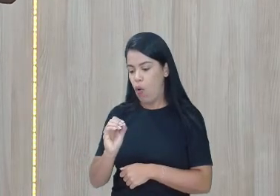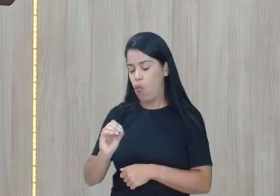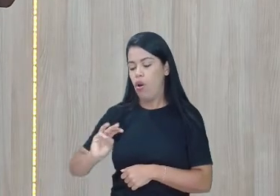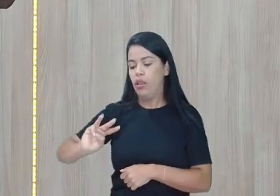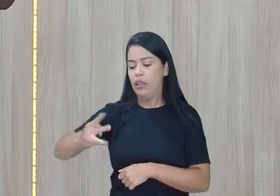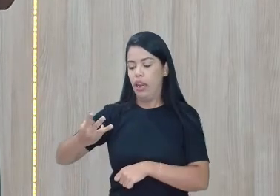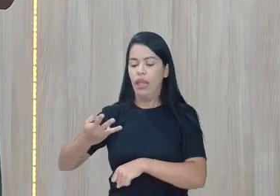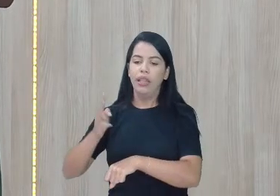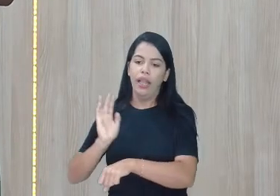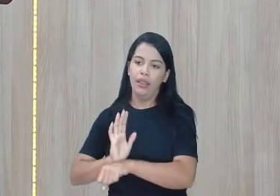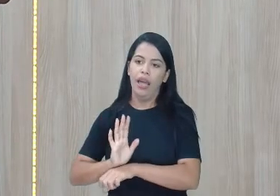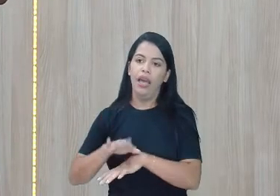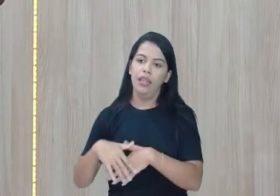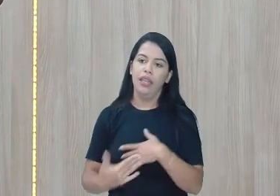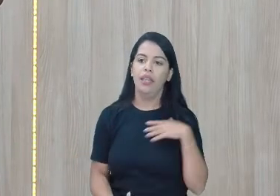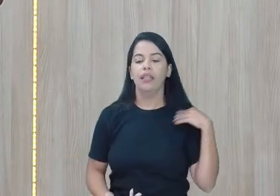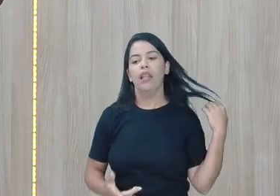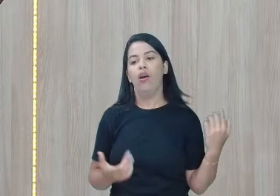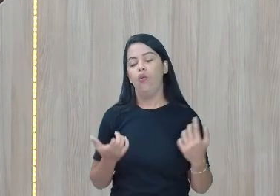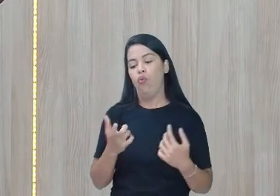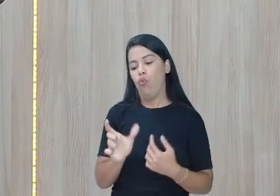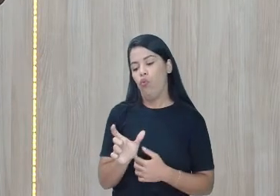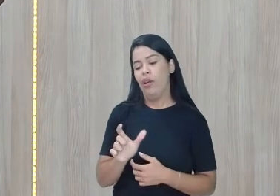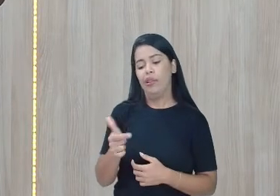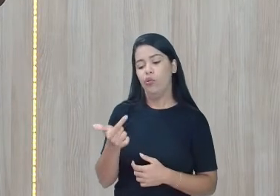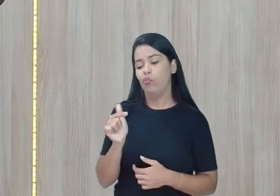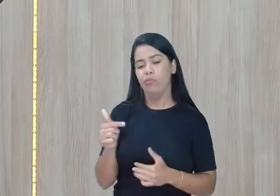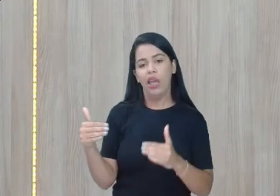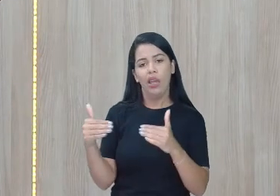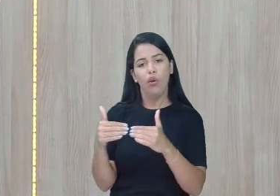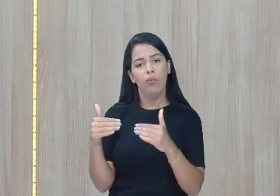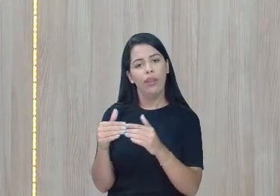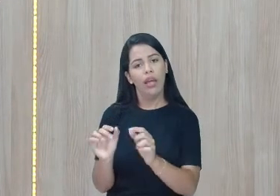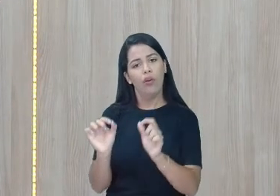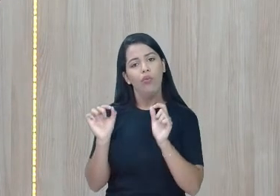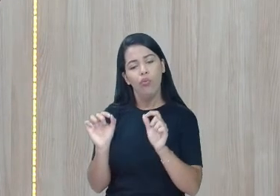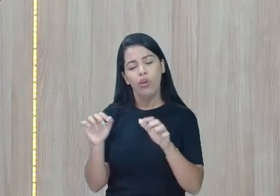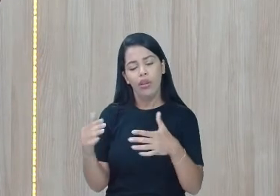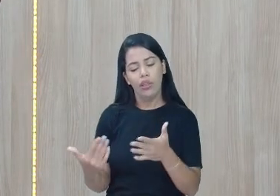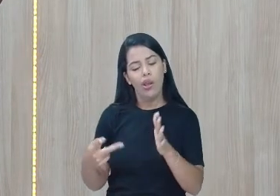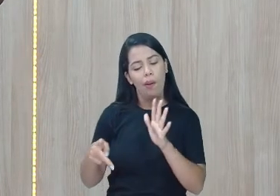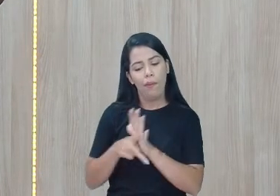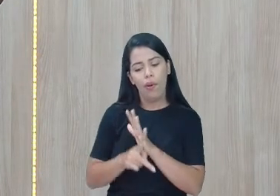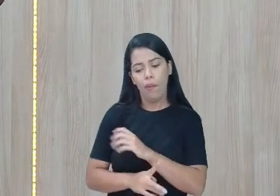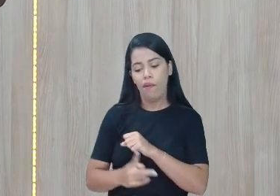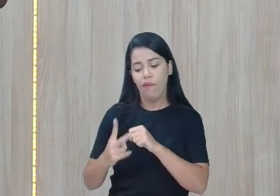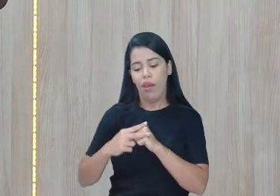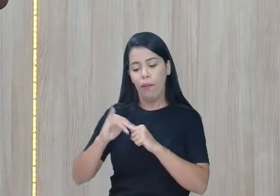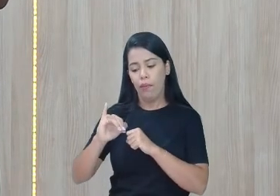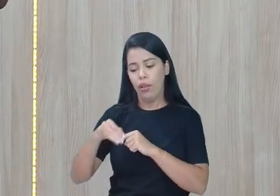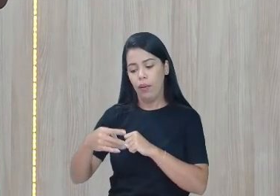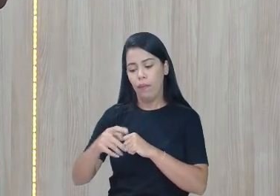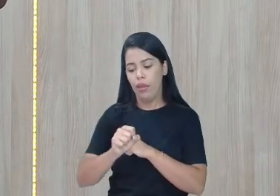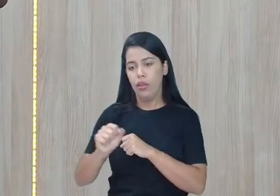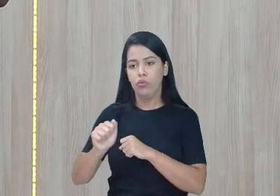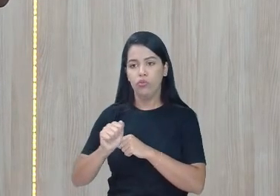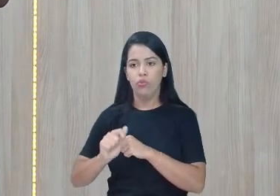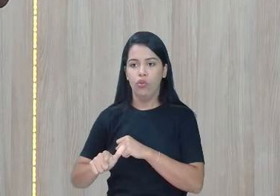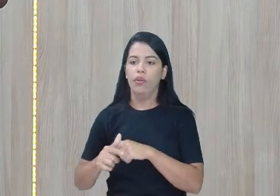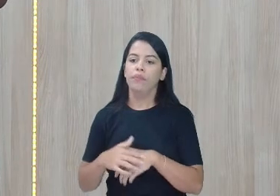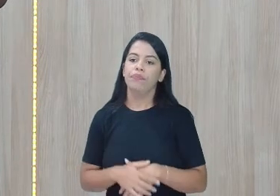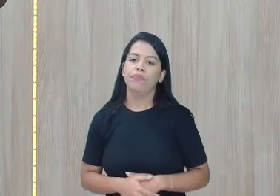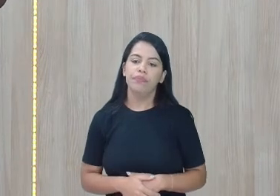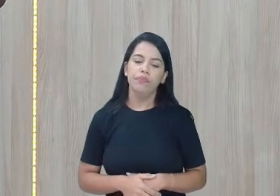Então, o verbo ser, conjugado dessa forma, também é um verbo impessoal. E o último exemplo,